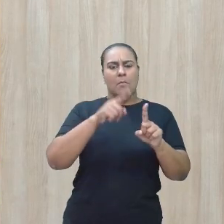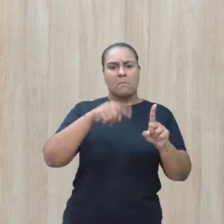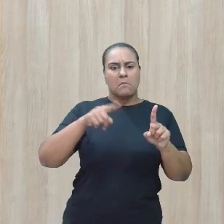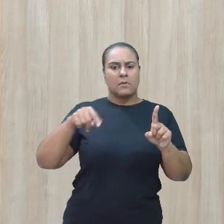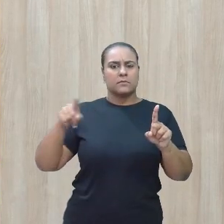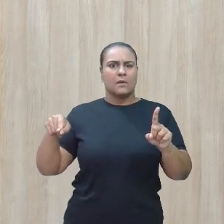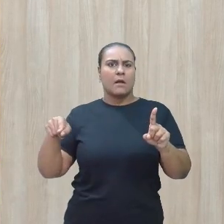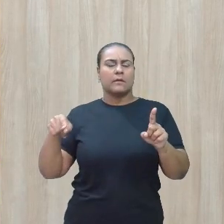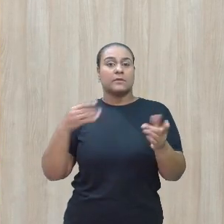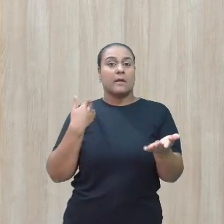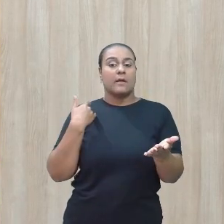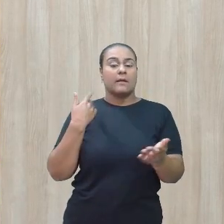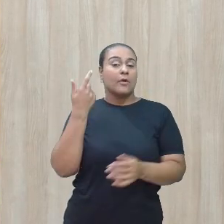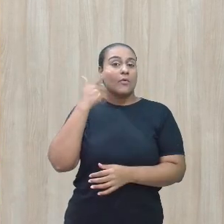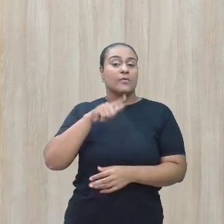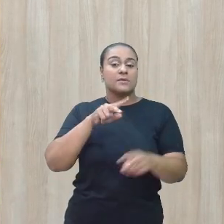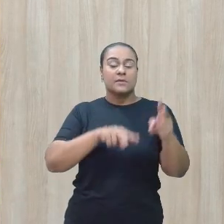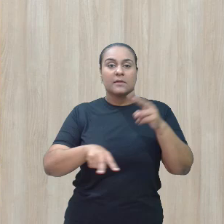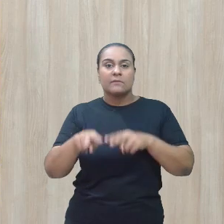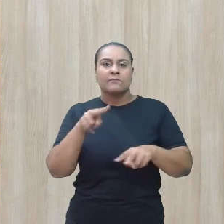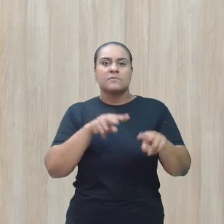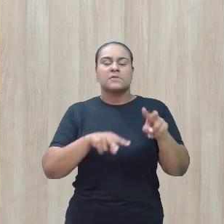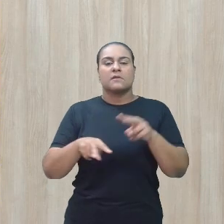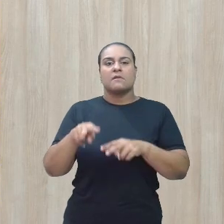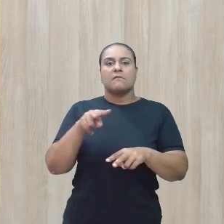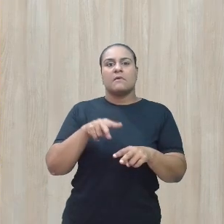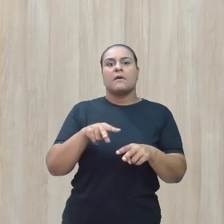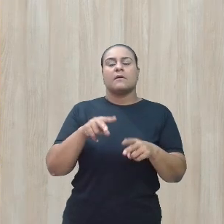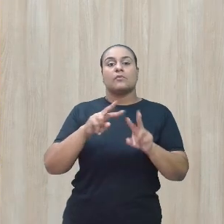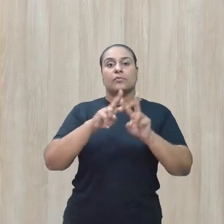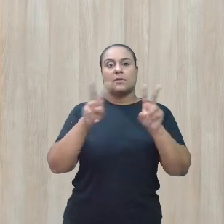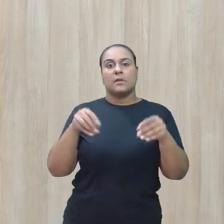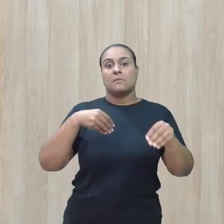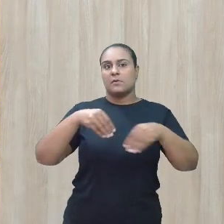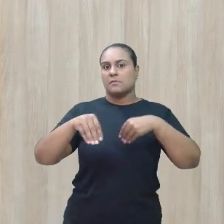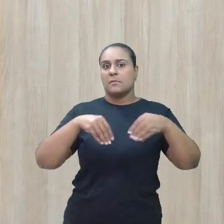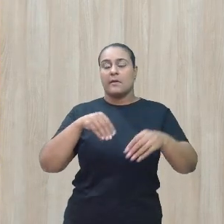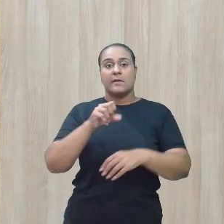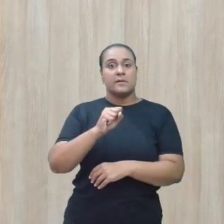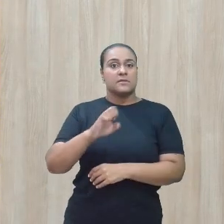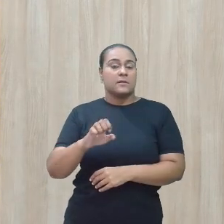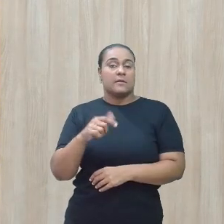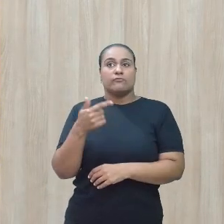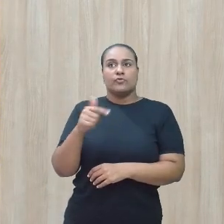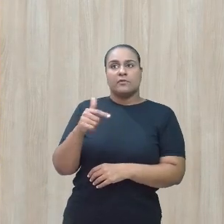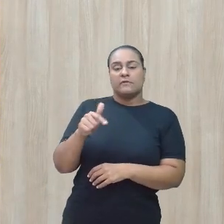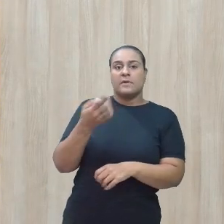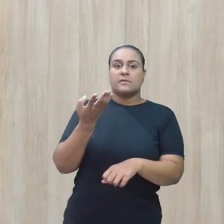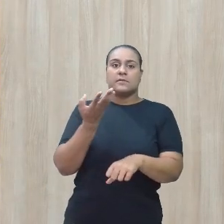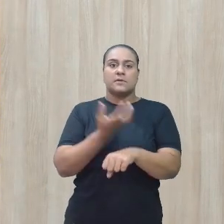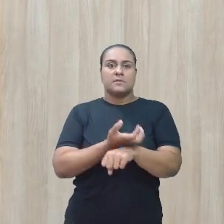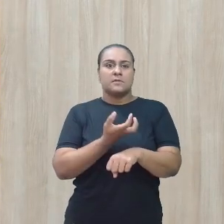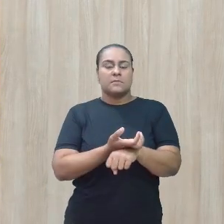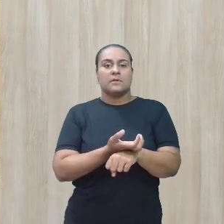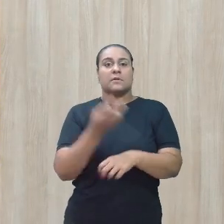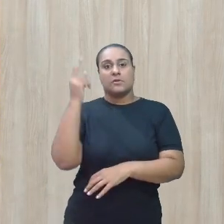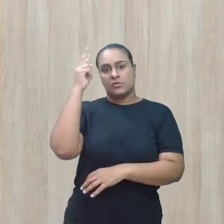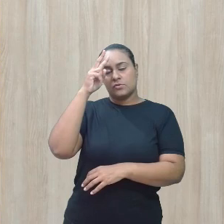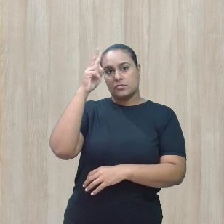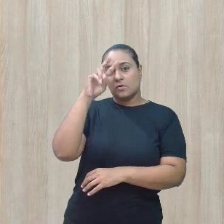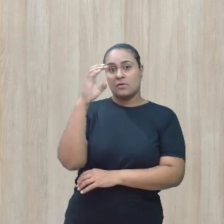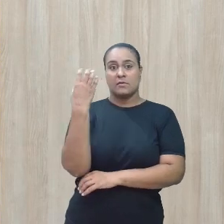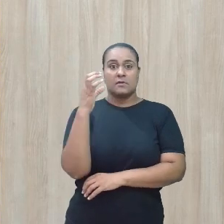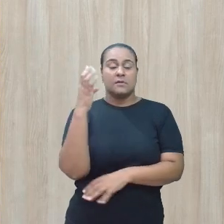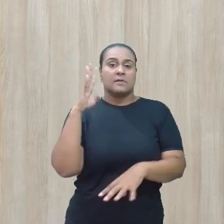plástico, né? A questão da decomposição do plástico, se a gente não estivesse estudando história, ciências e matemática. Então, a gente começa